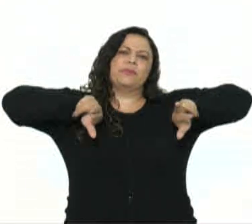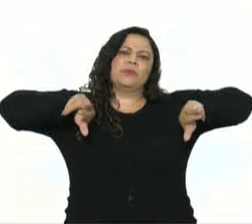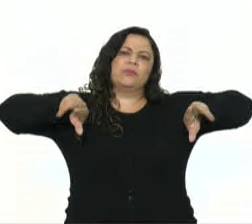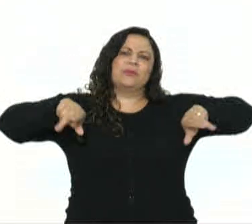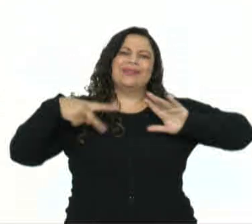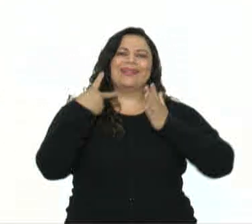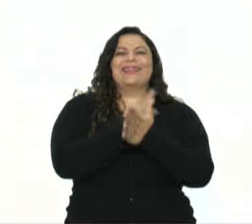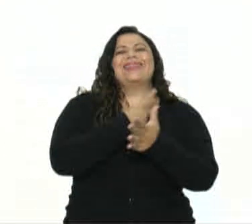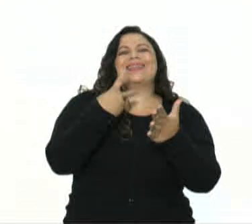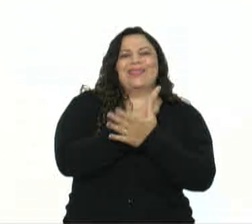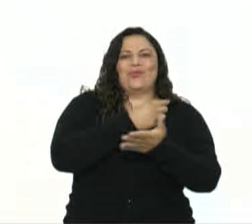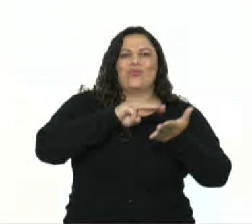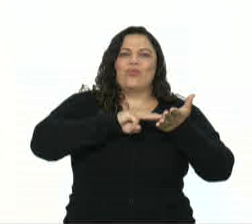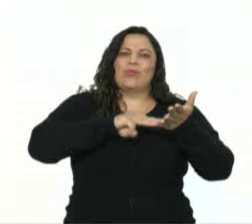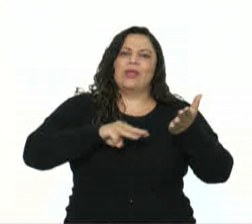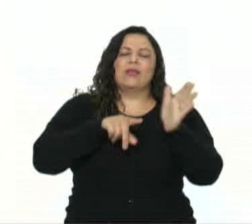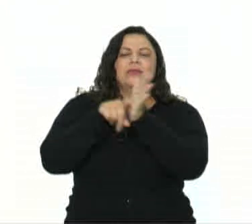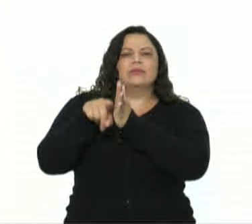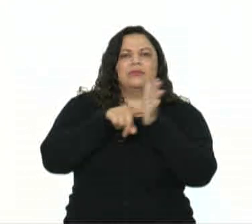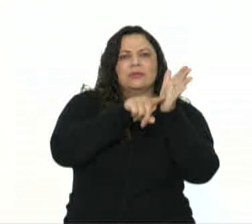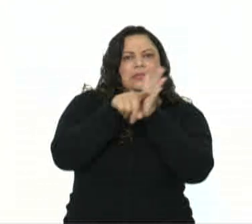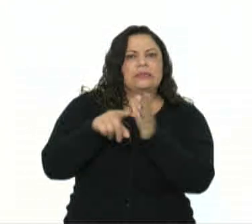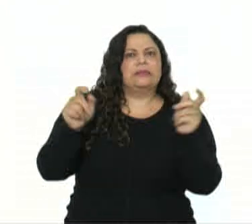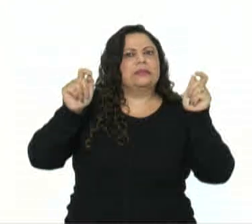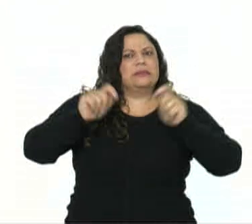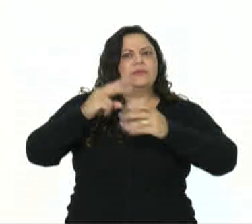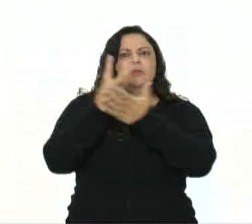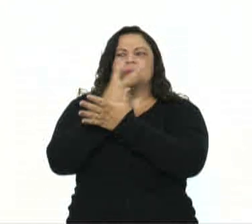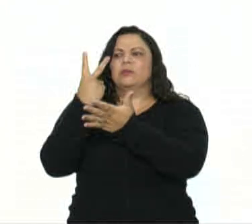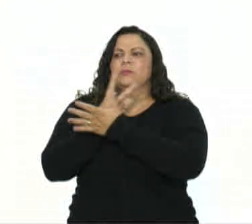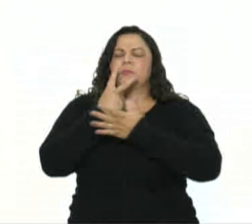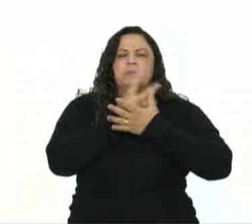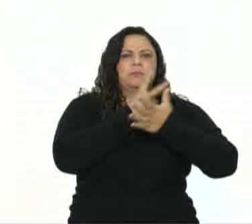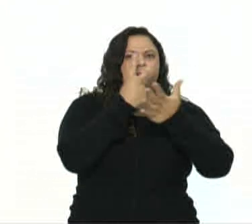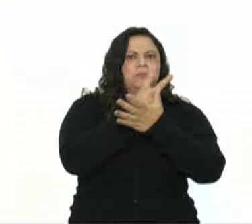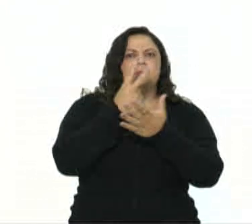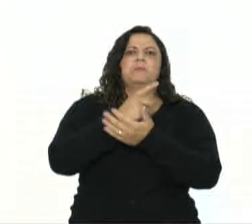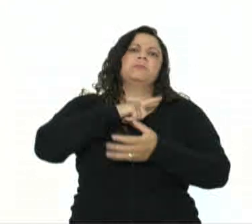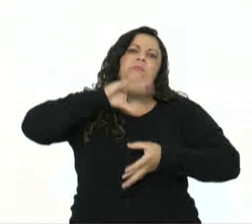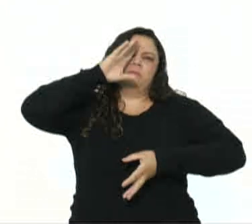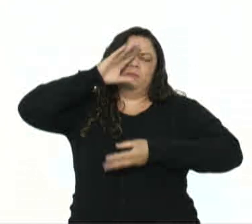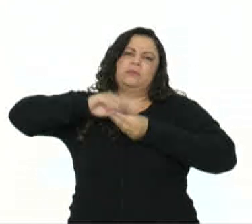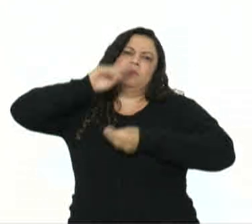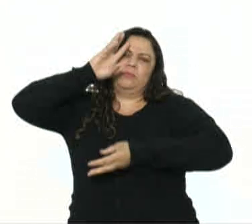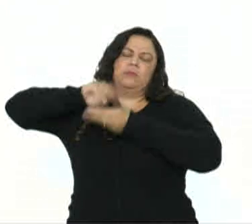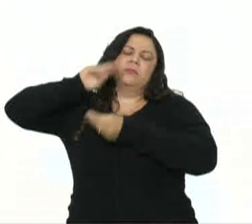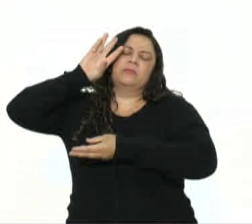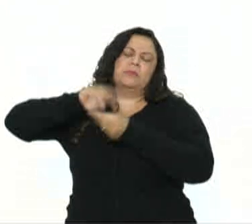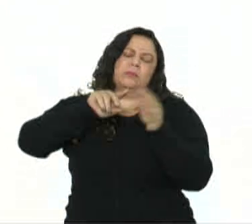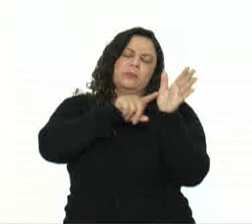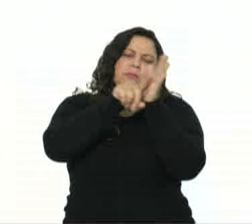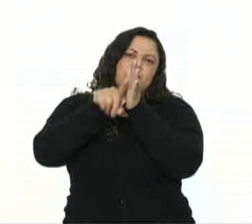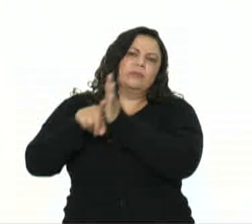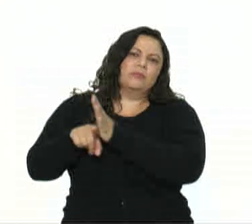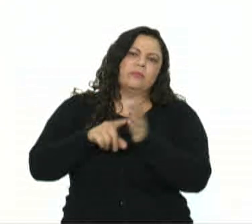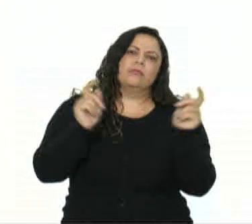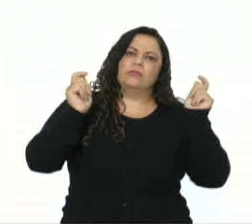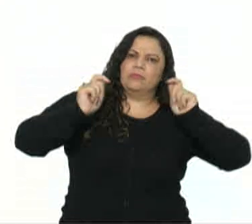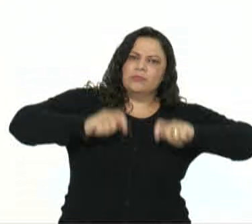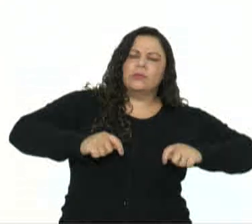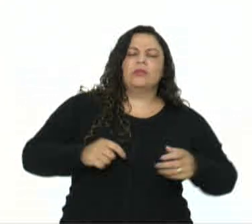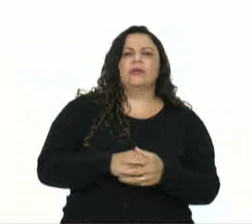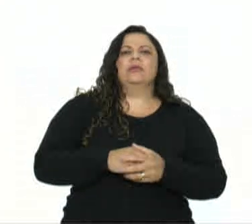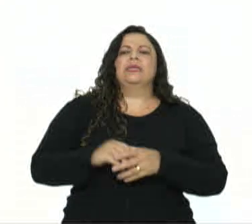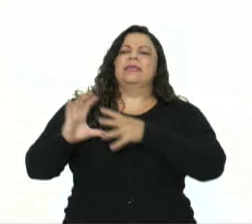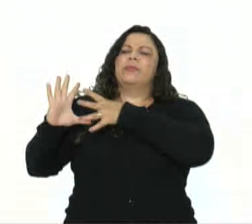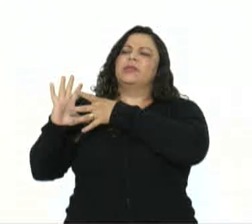próprio método da ciência. Eles vêm de erros que temos nas nossas conclusões científicas. Também vêm de